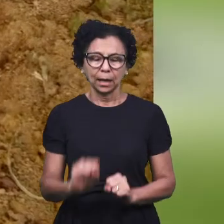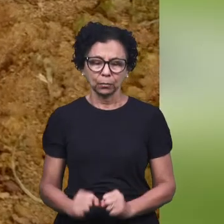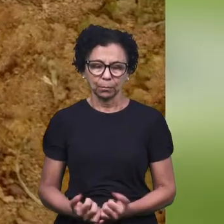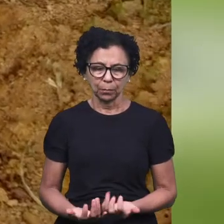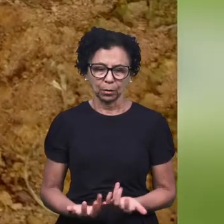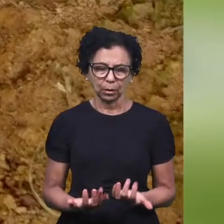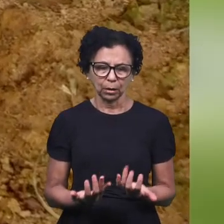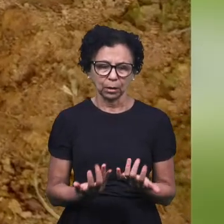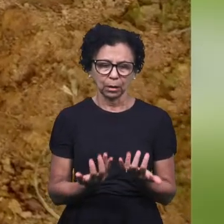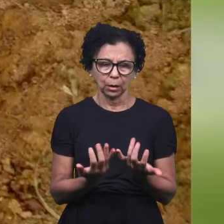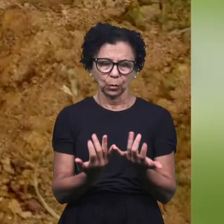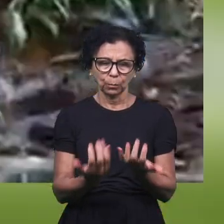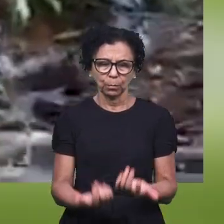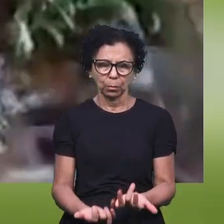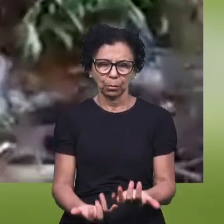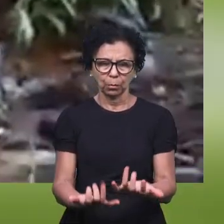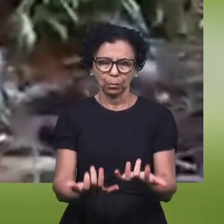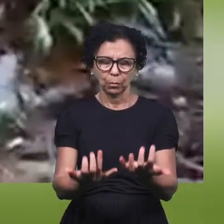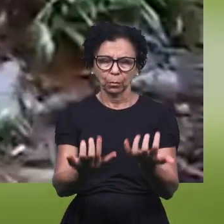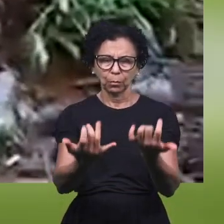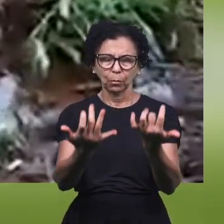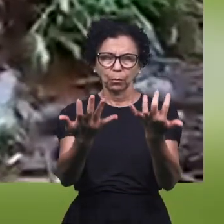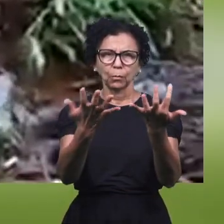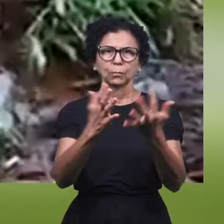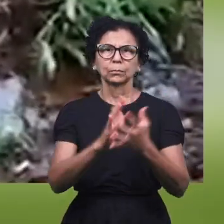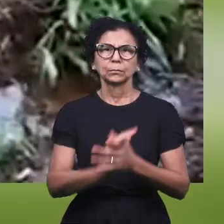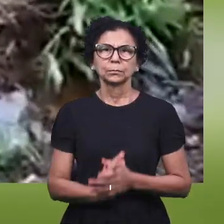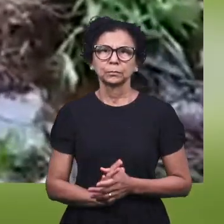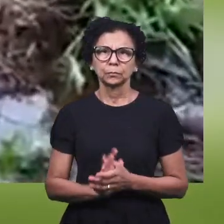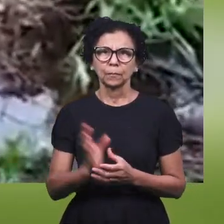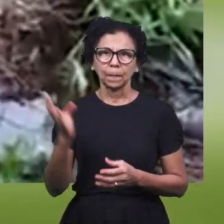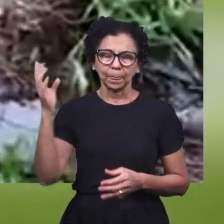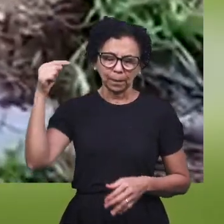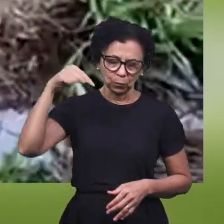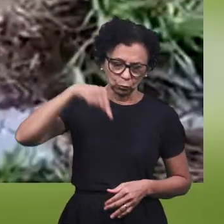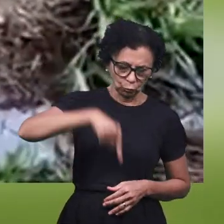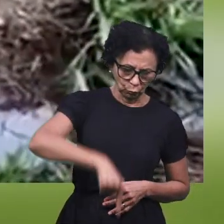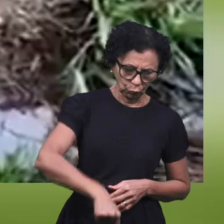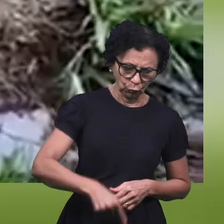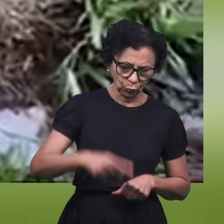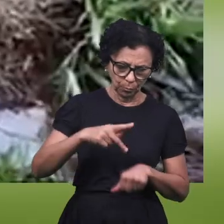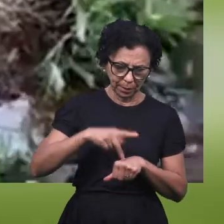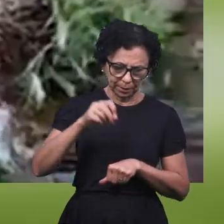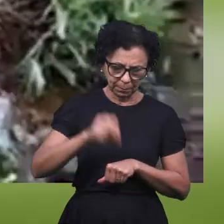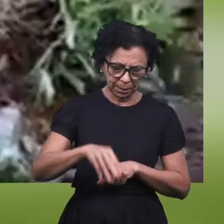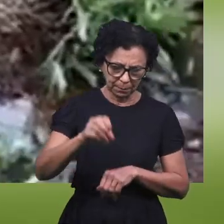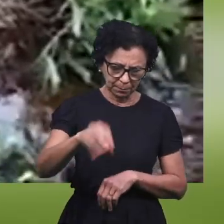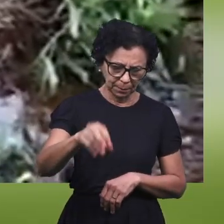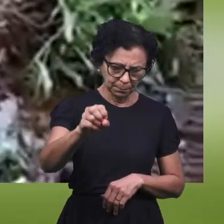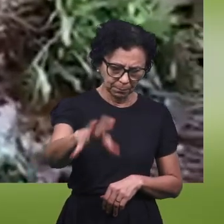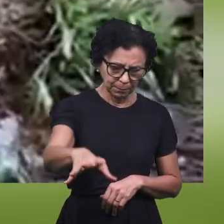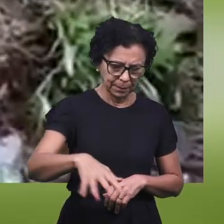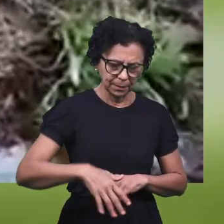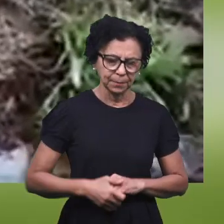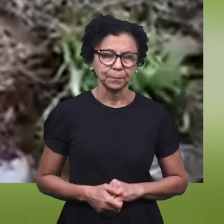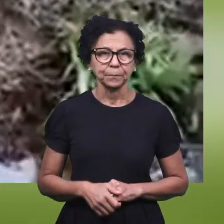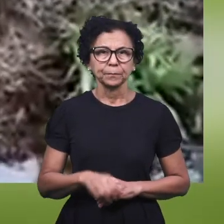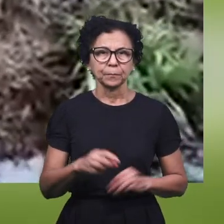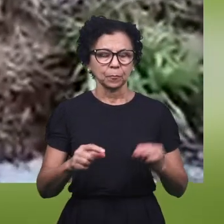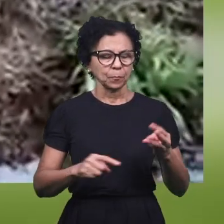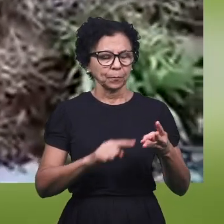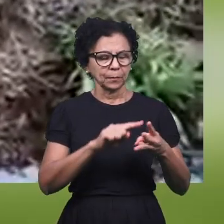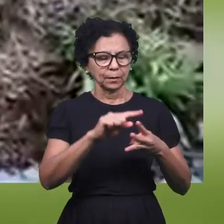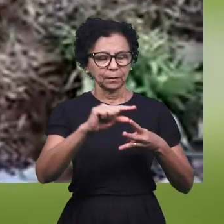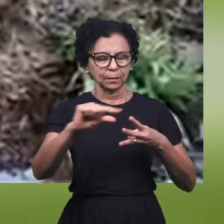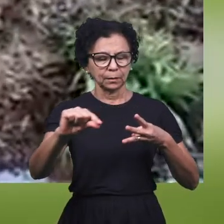Colocaram pedras marroadas pequenas no fundo. Para a saída da água, foram instalados 3